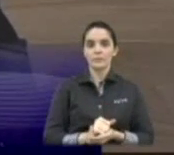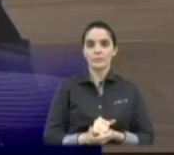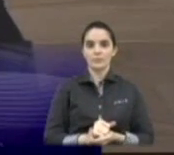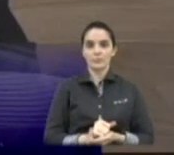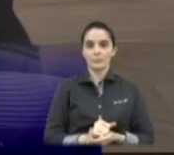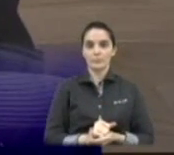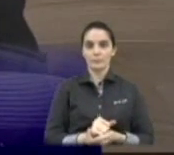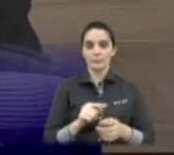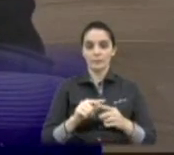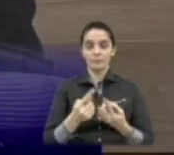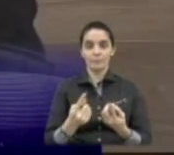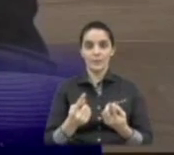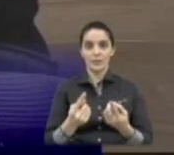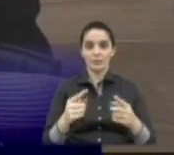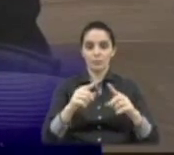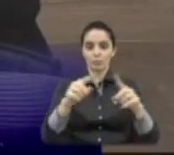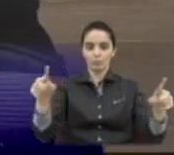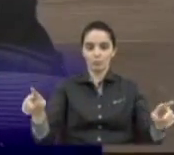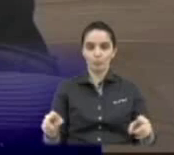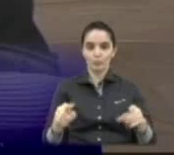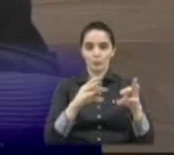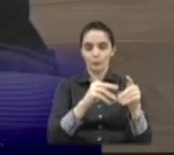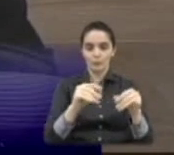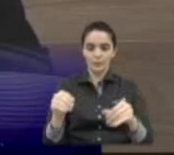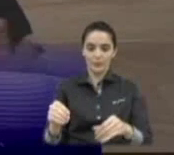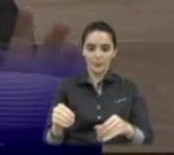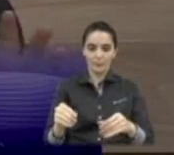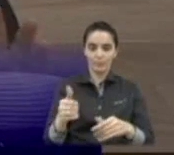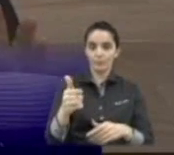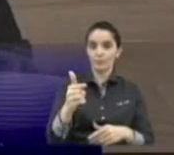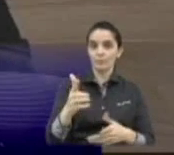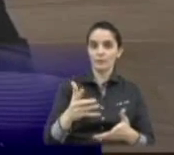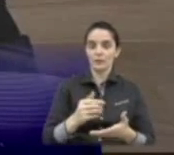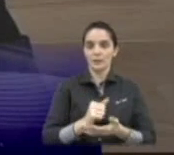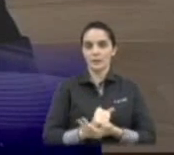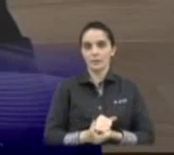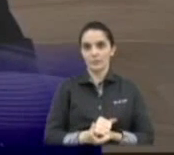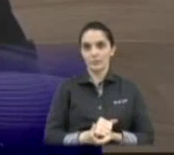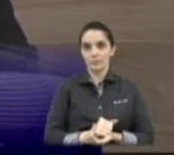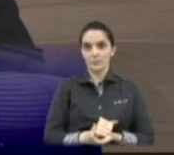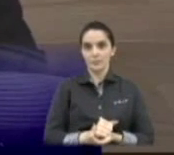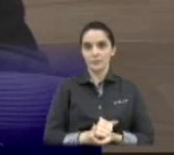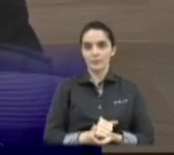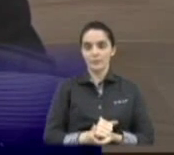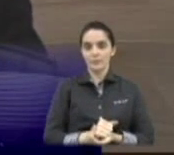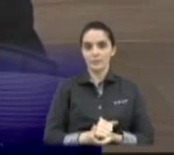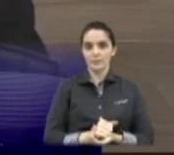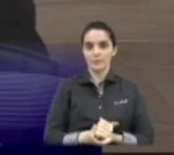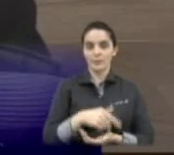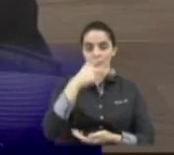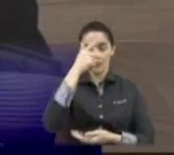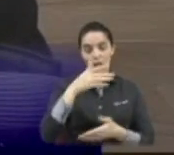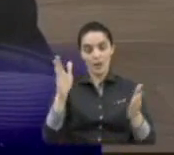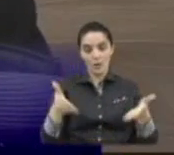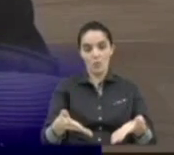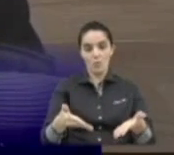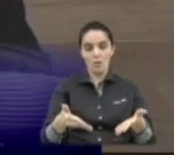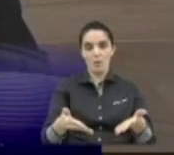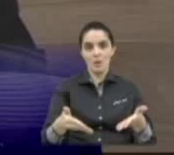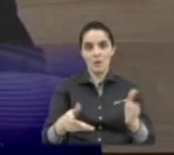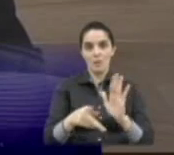mais esse loteamento. Então, nós estamos alterando para que ele entre no rol comum da prefeitura e a prefeitura vai